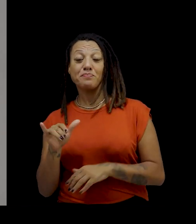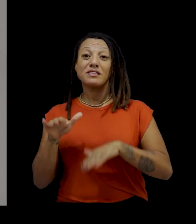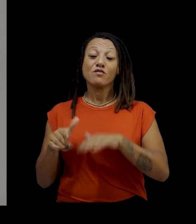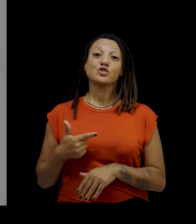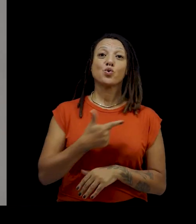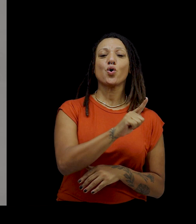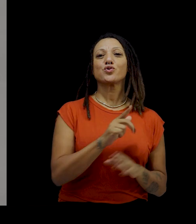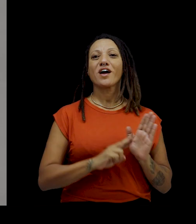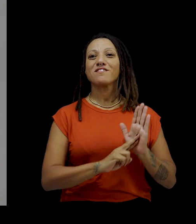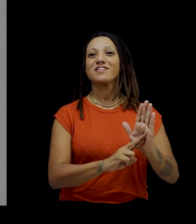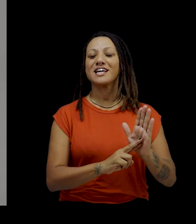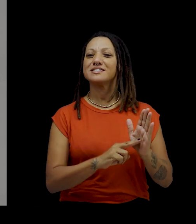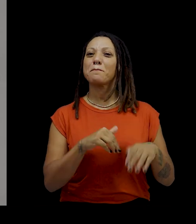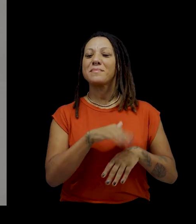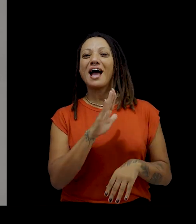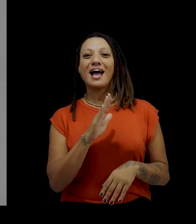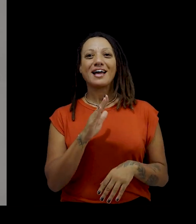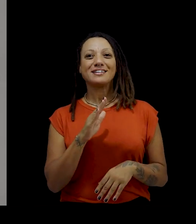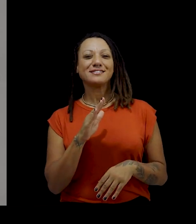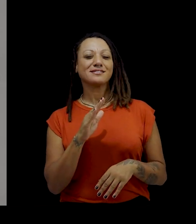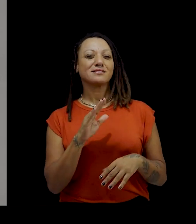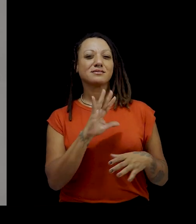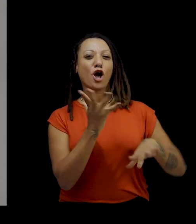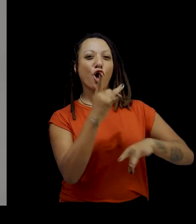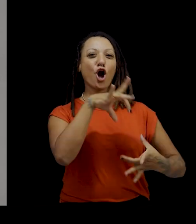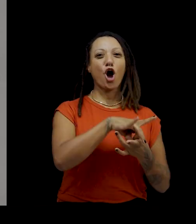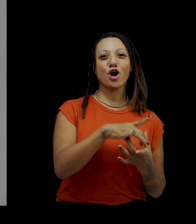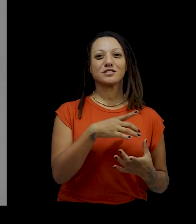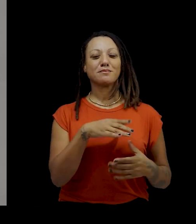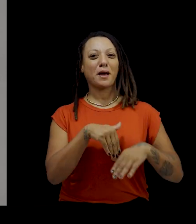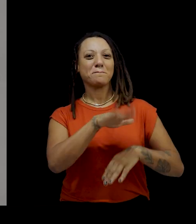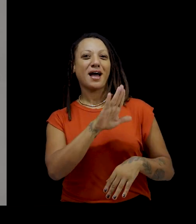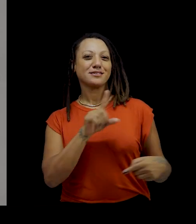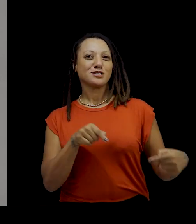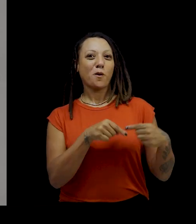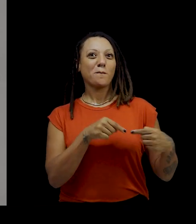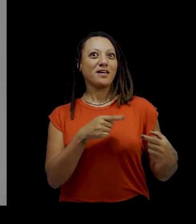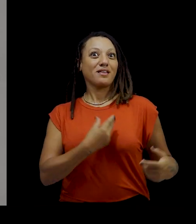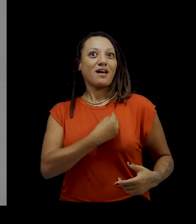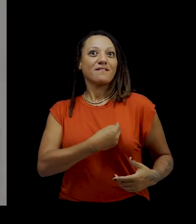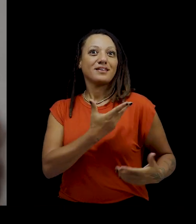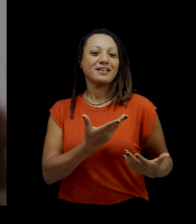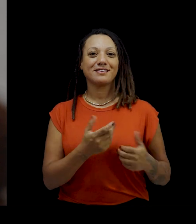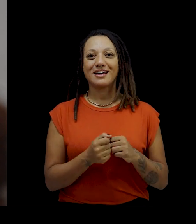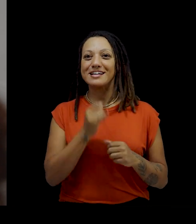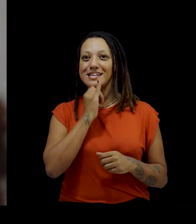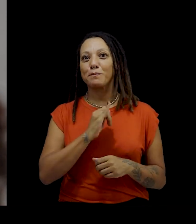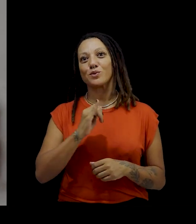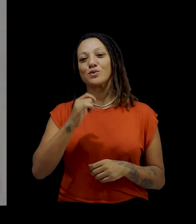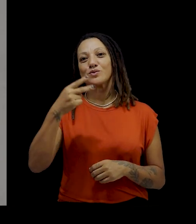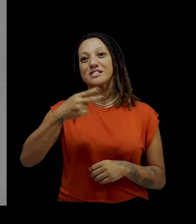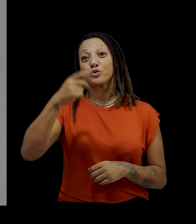pouco mais, como posso dizer, quase especulativa, assim, meio cósmica, meio existencial, assim, em especial quando o segundo